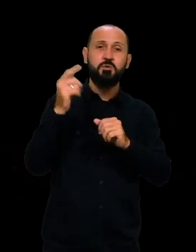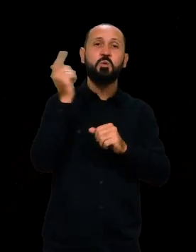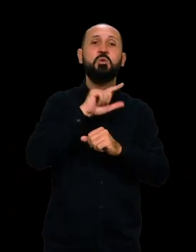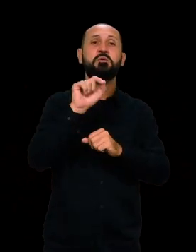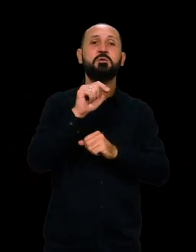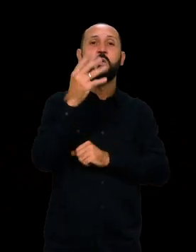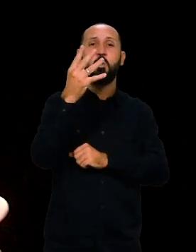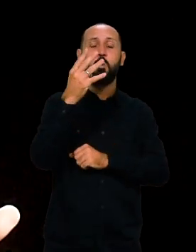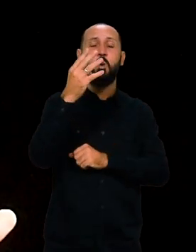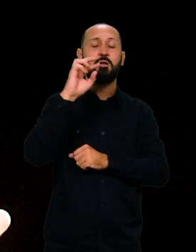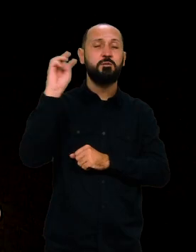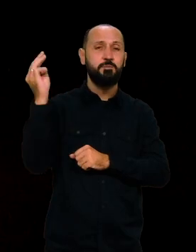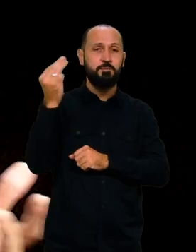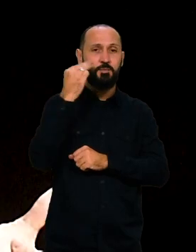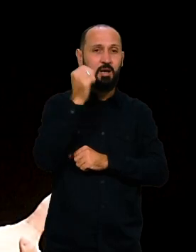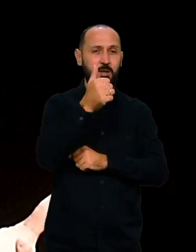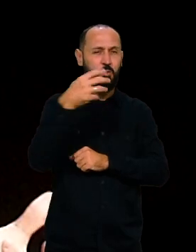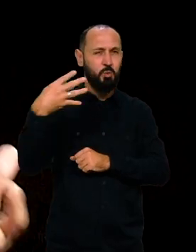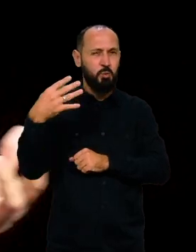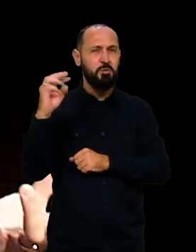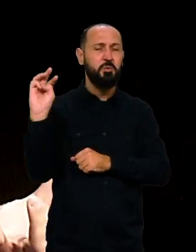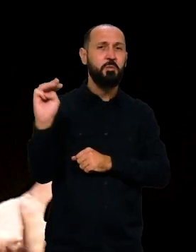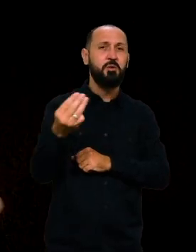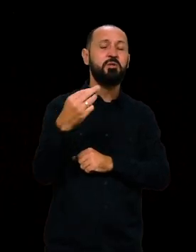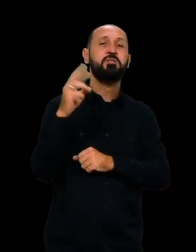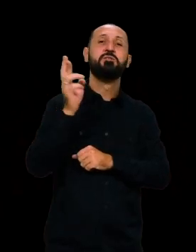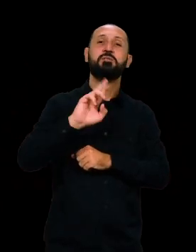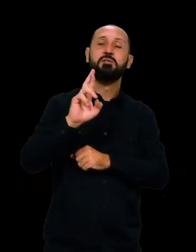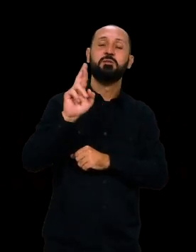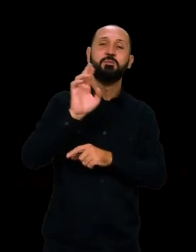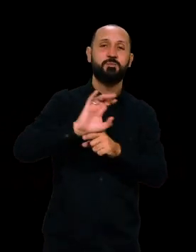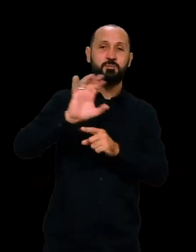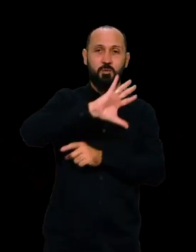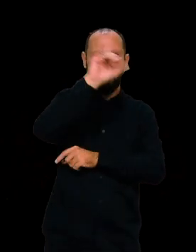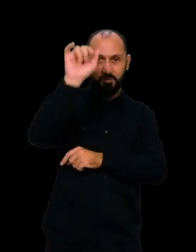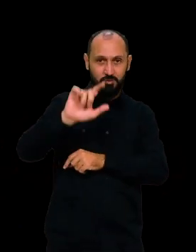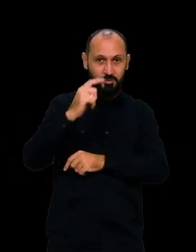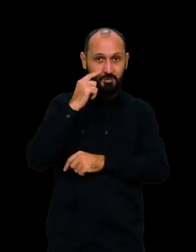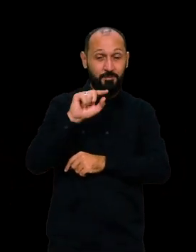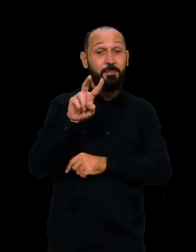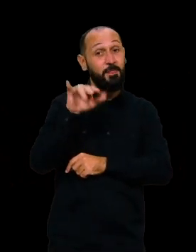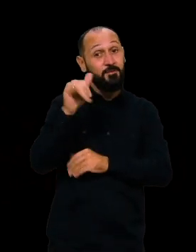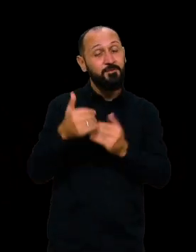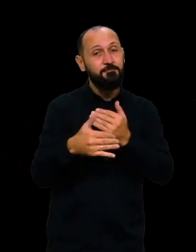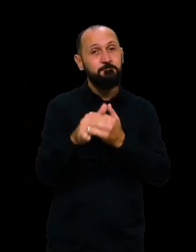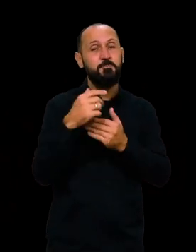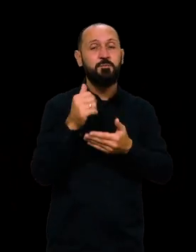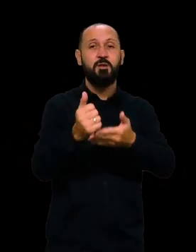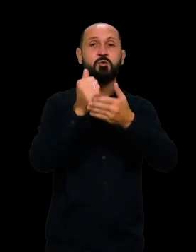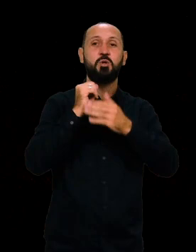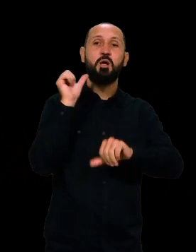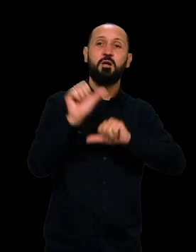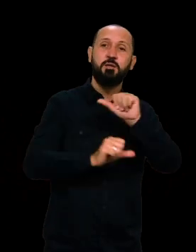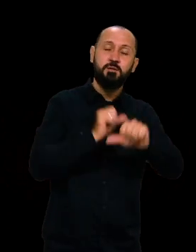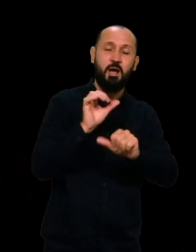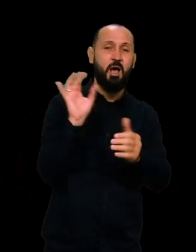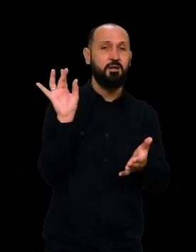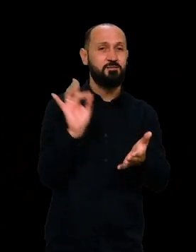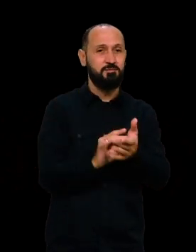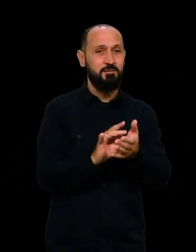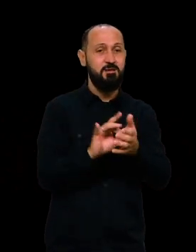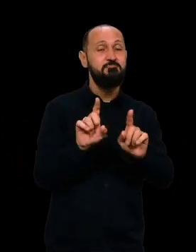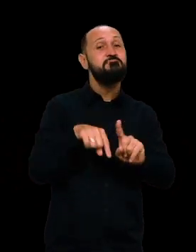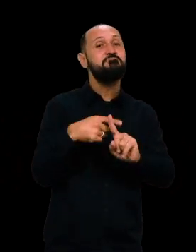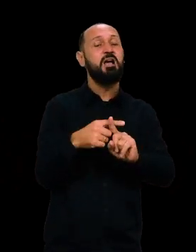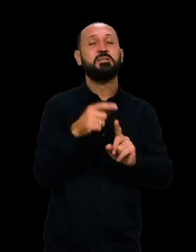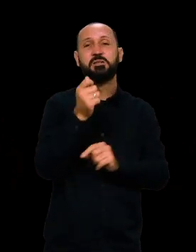pós-graduação. Então, nós conseguimos trazer 14 milhões de reais para o estado de Mato Grosso do Sul, que já está ajudando a transformar a